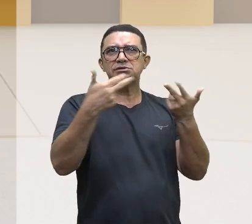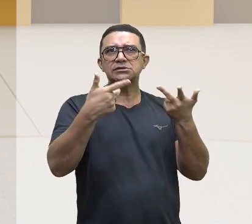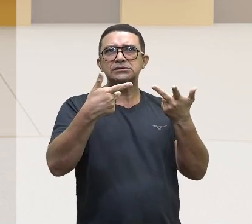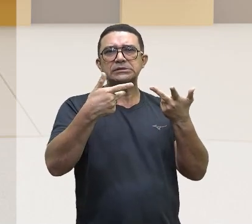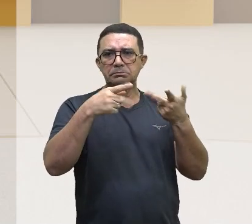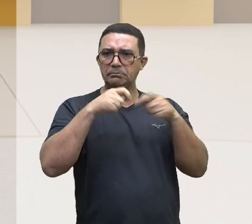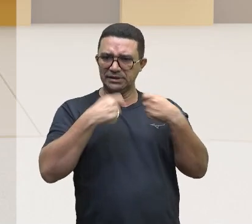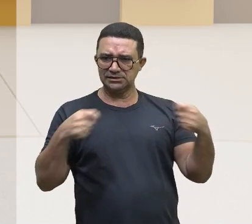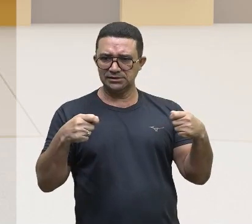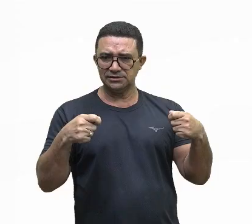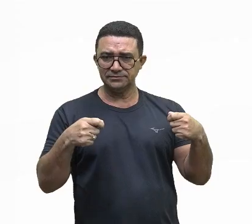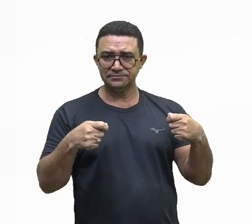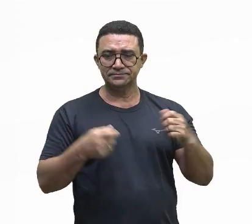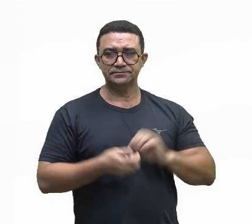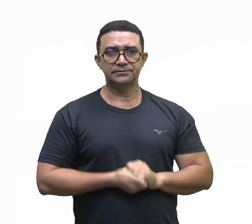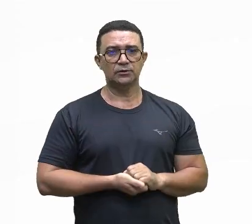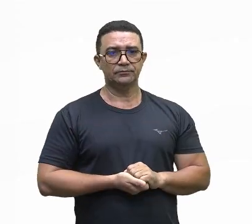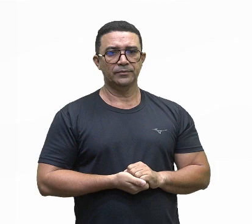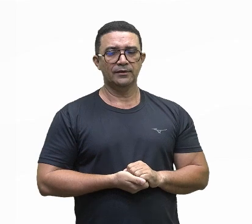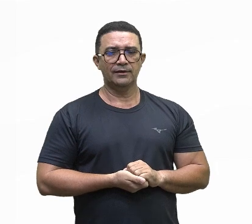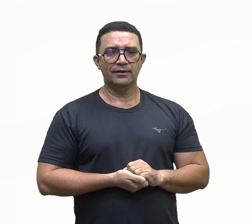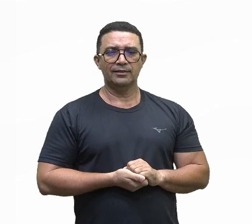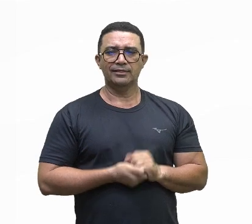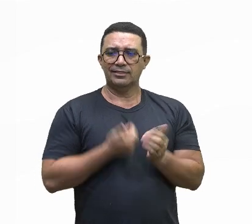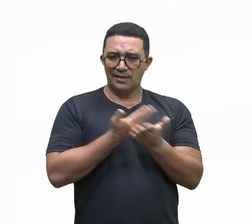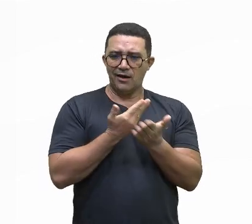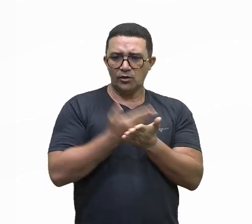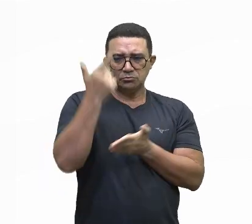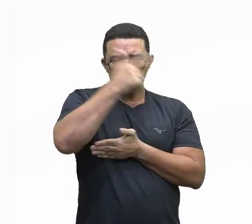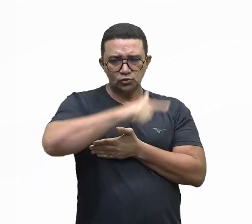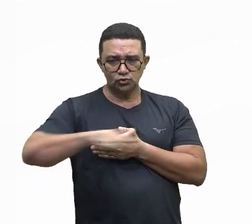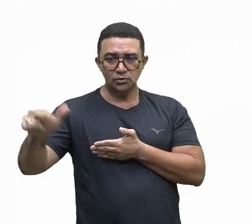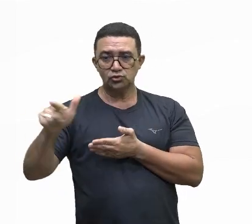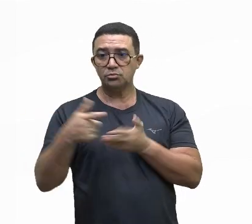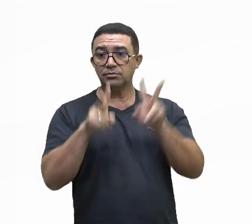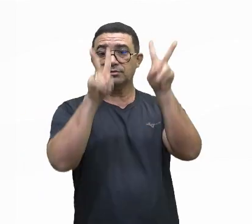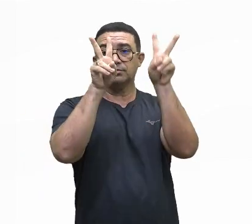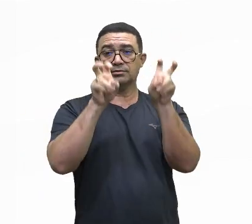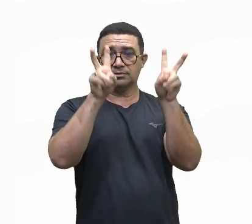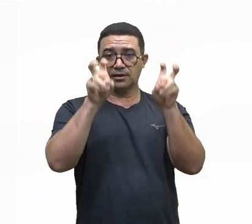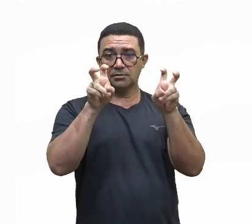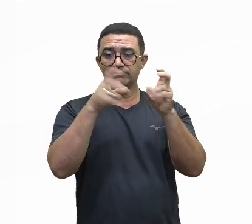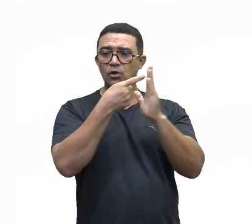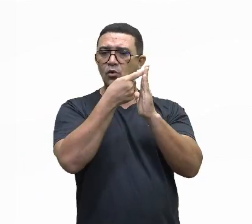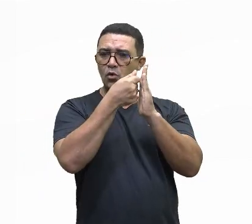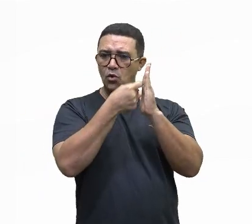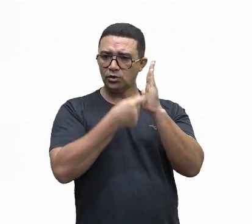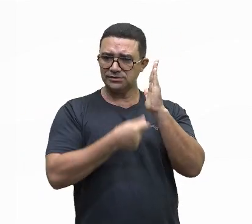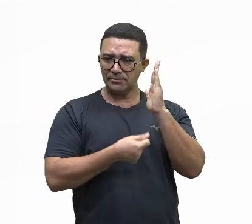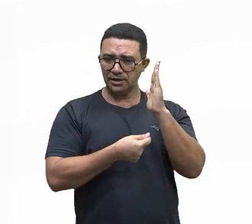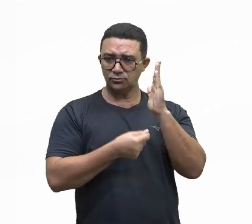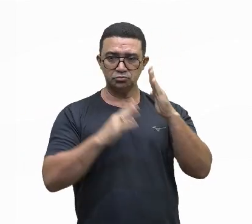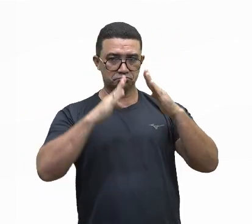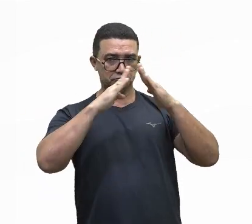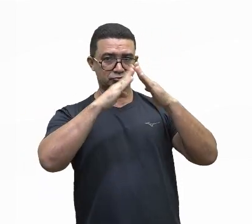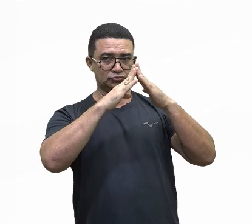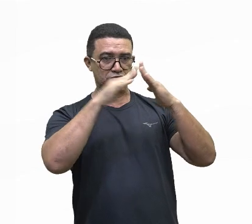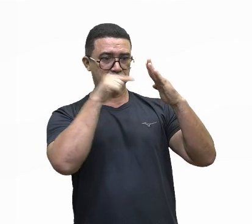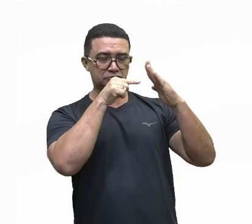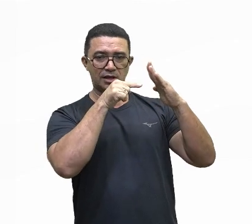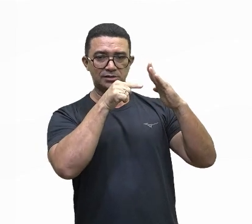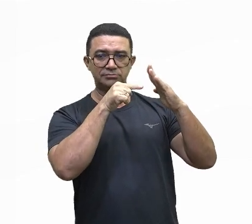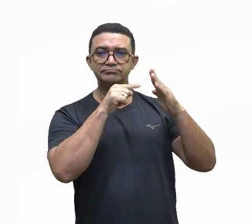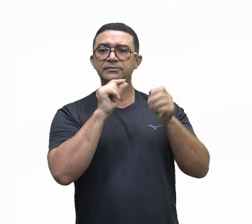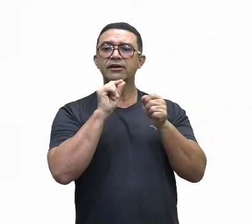agora, continuando na nossa aula, a gente vai falar sobre orçamento doméstico. O orçamento doméstico é aquele que você vai fazer